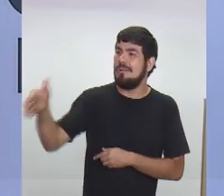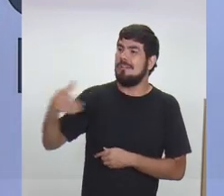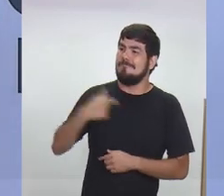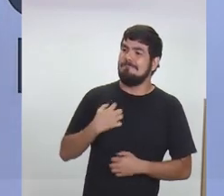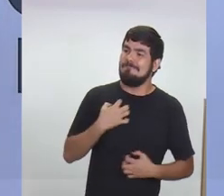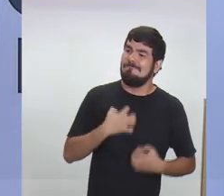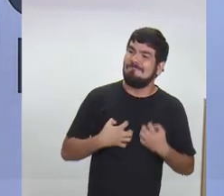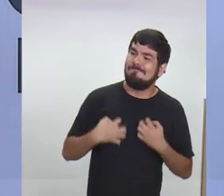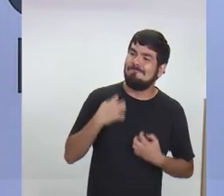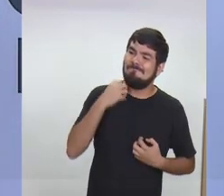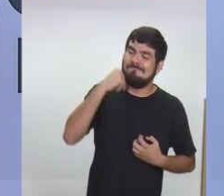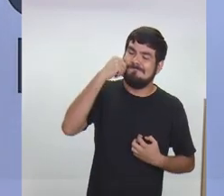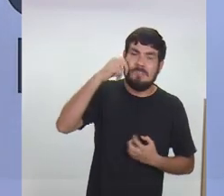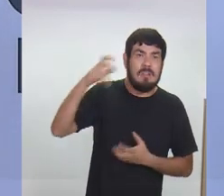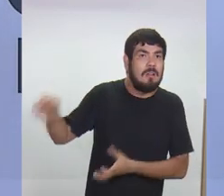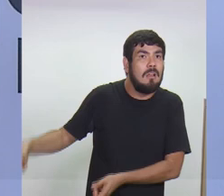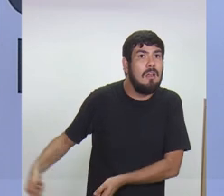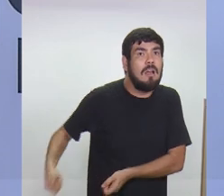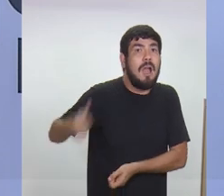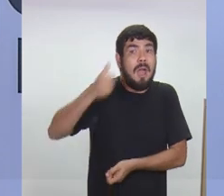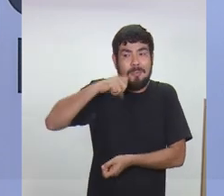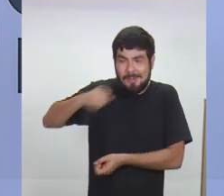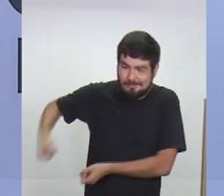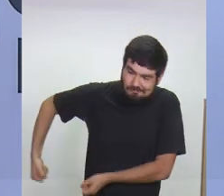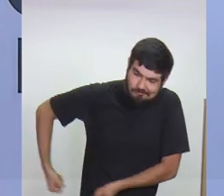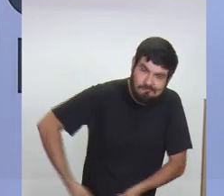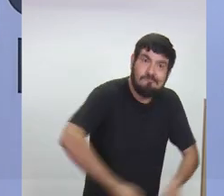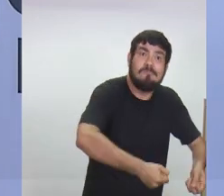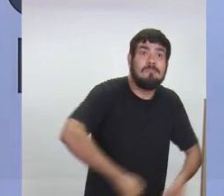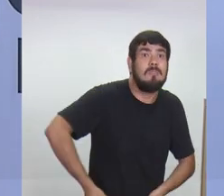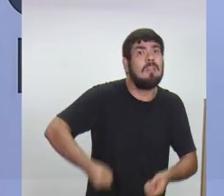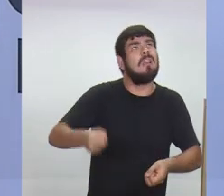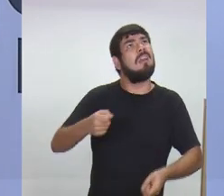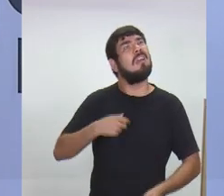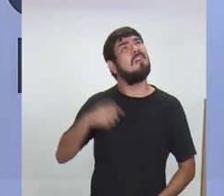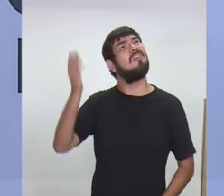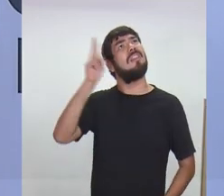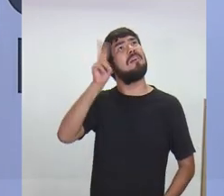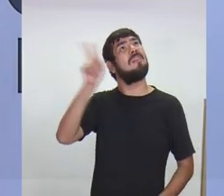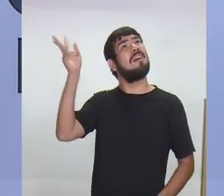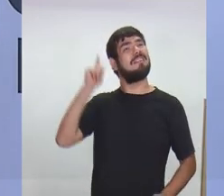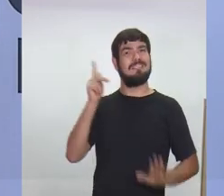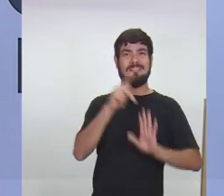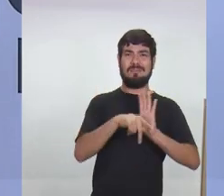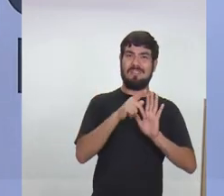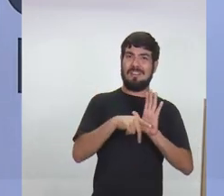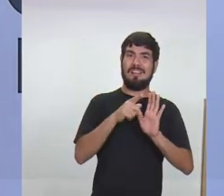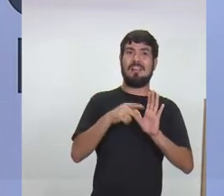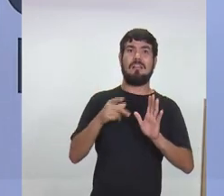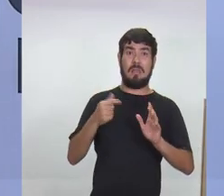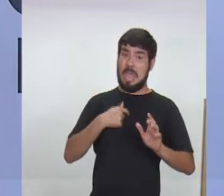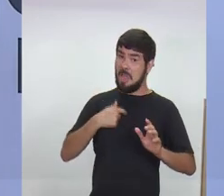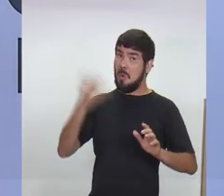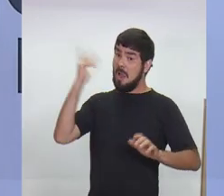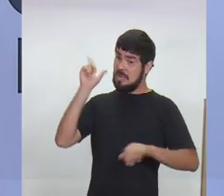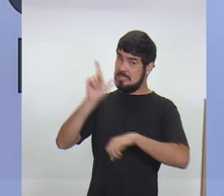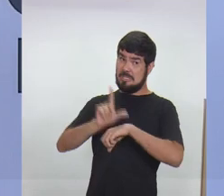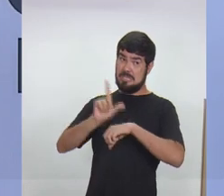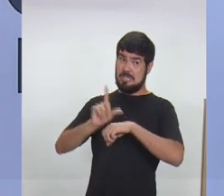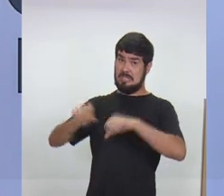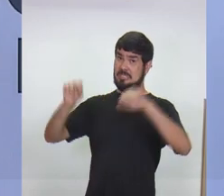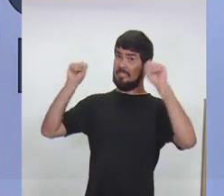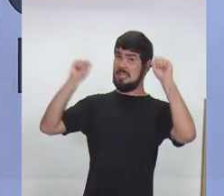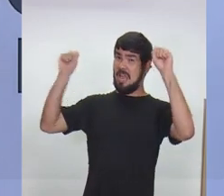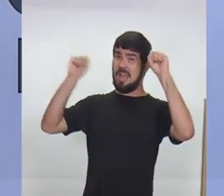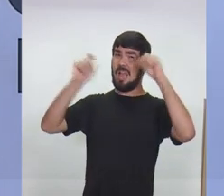muito constrangido porque eu sempre colaborei em todos os programas que nós fizemos pela central sindical da qual leva hoje ao gt